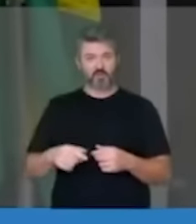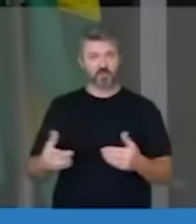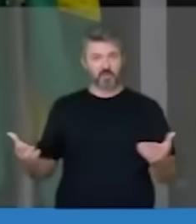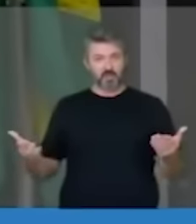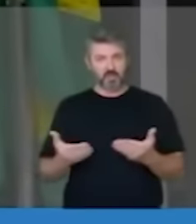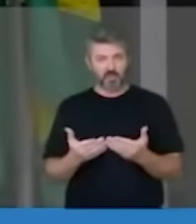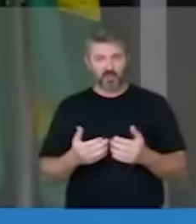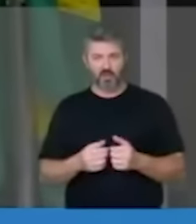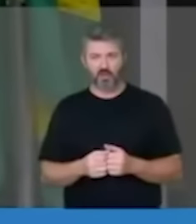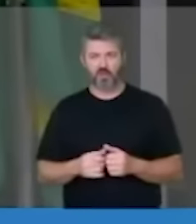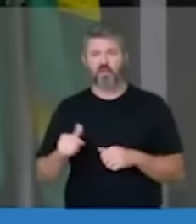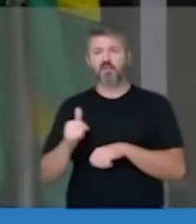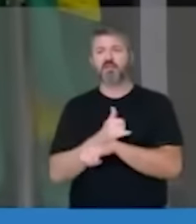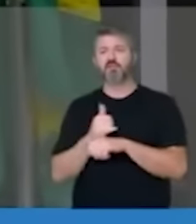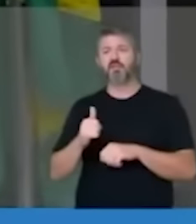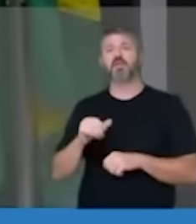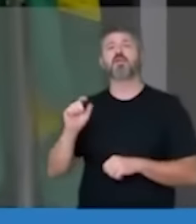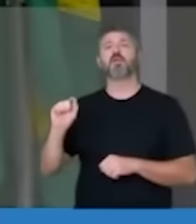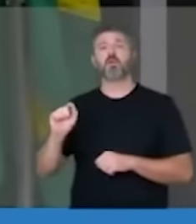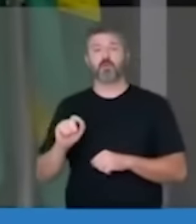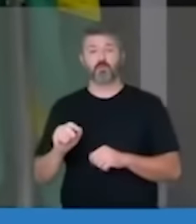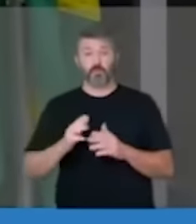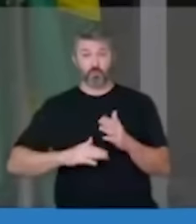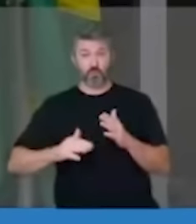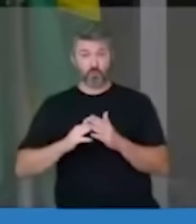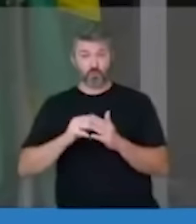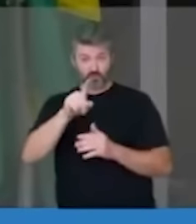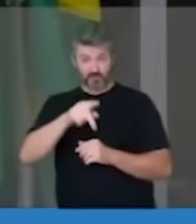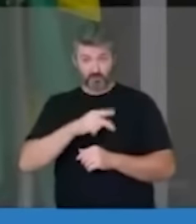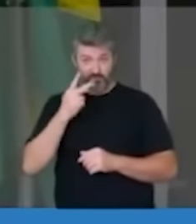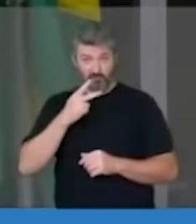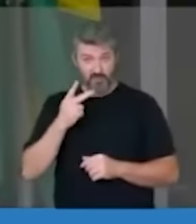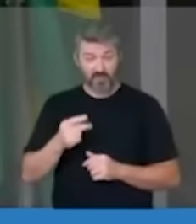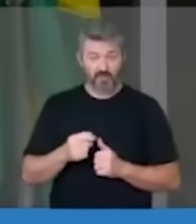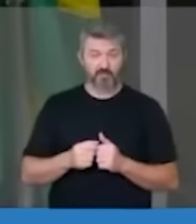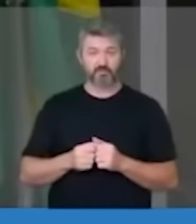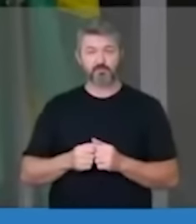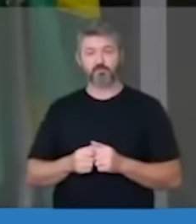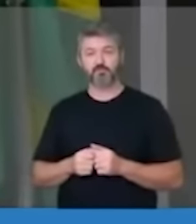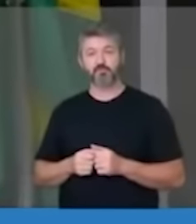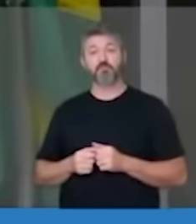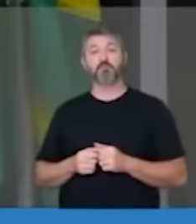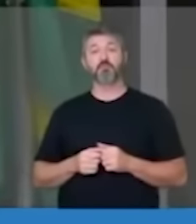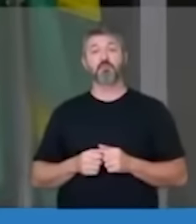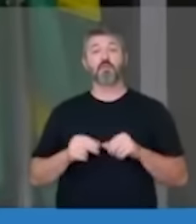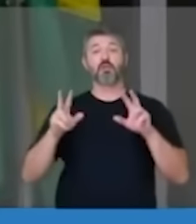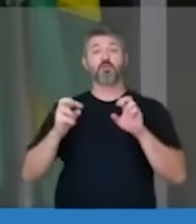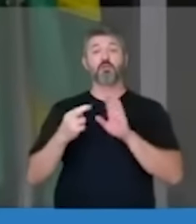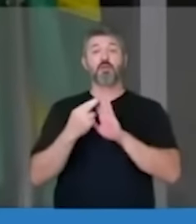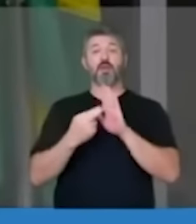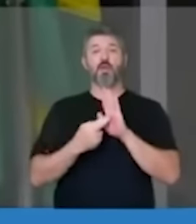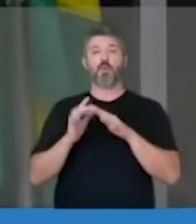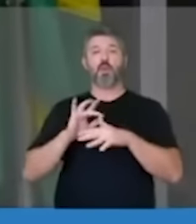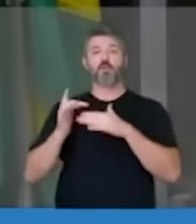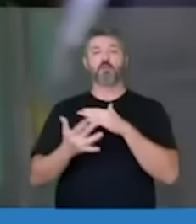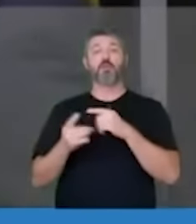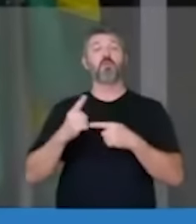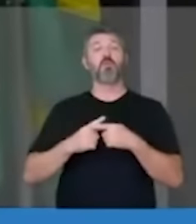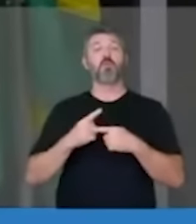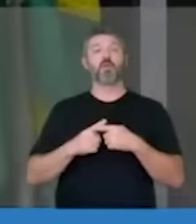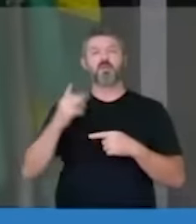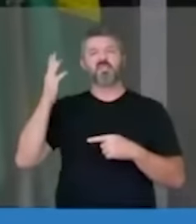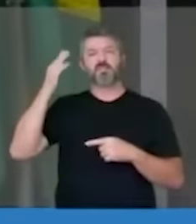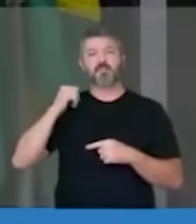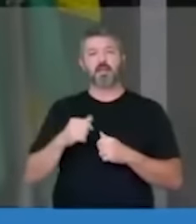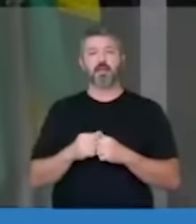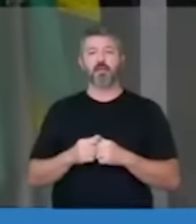Agora, qual que é a estratégia deles? Tudo que você for falar, né? Tudo que você for falar, se respeita a regulamentar as redes. Por quê? Porque eles sabem que